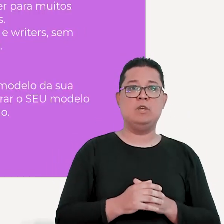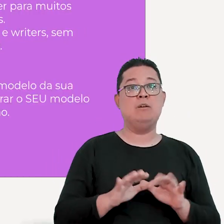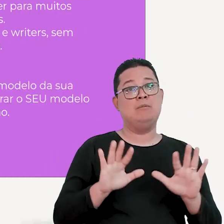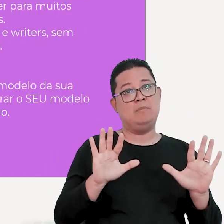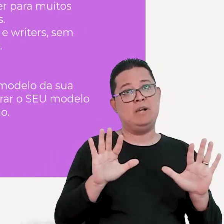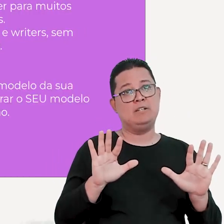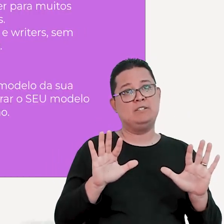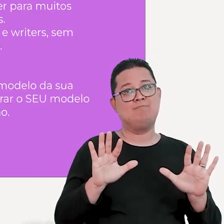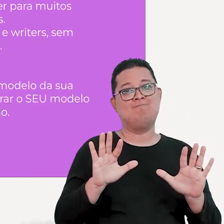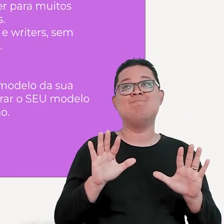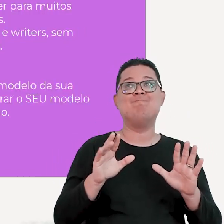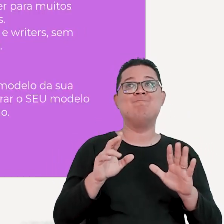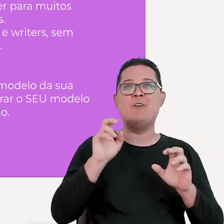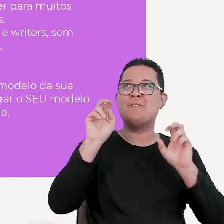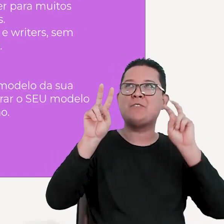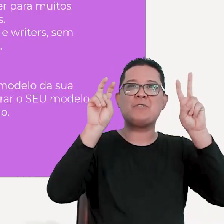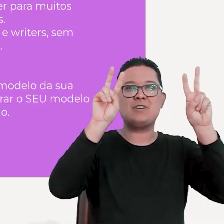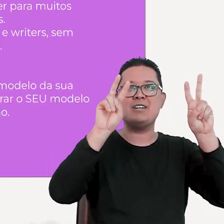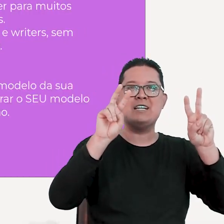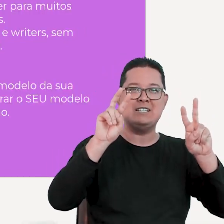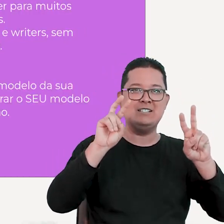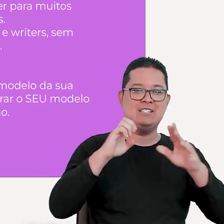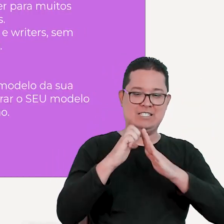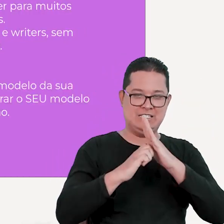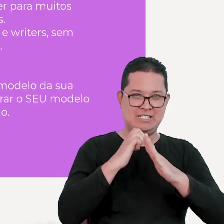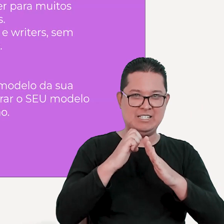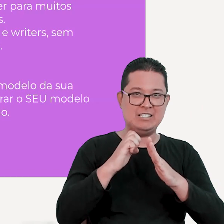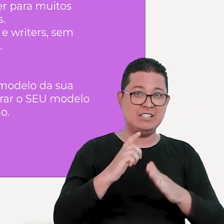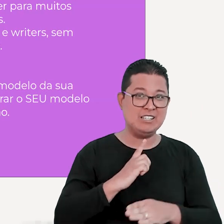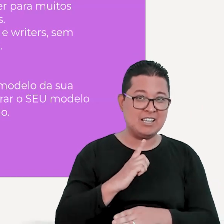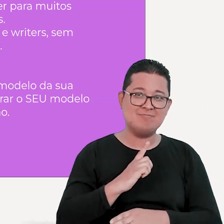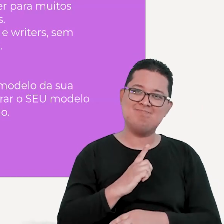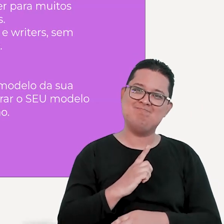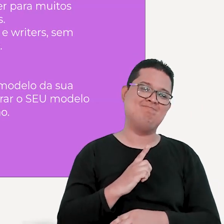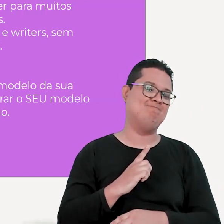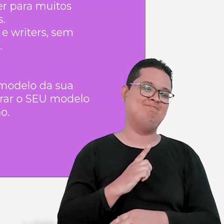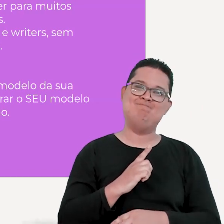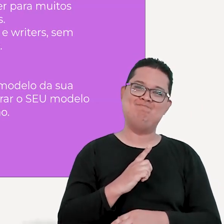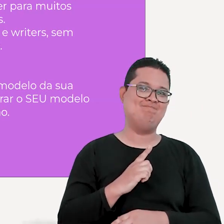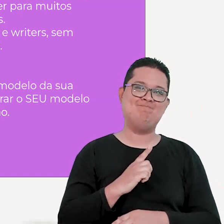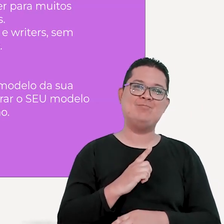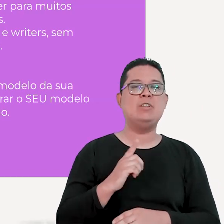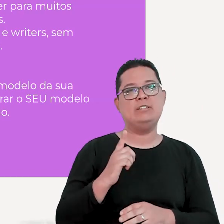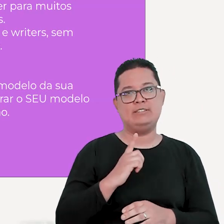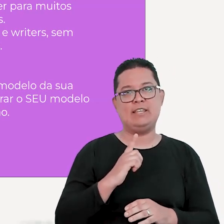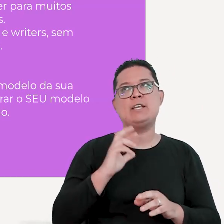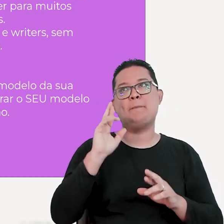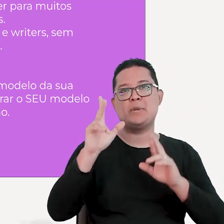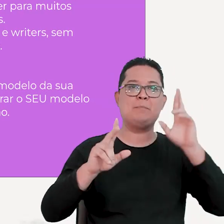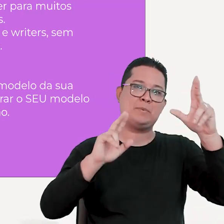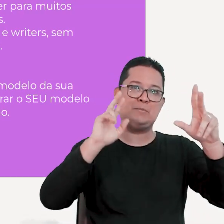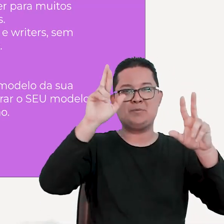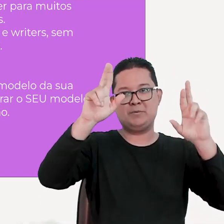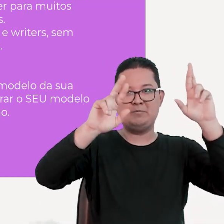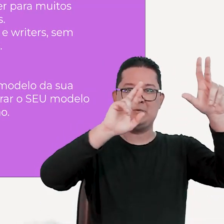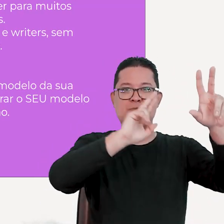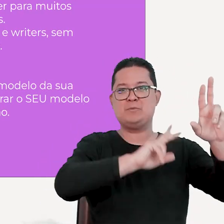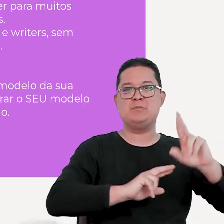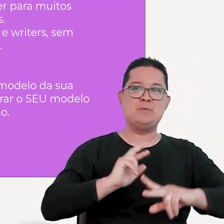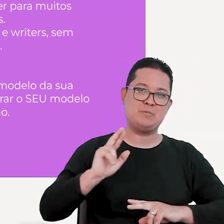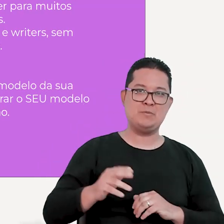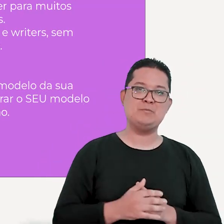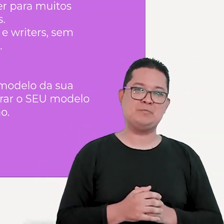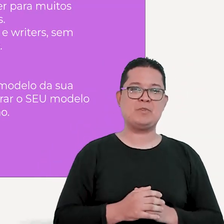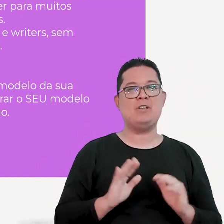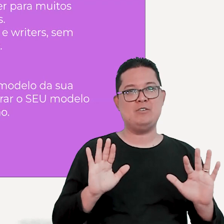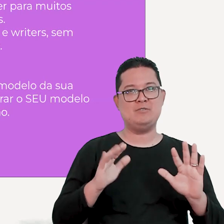de todas as empresas. Existem muitas realidades pelo mundo afora. Então, vou dar alguns exemplos